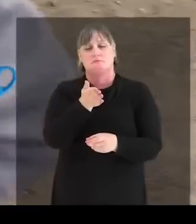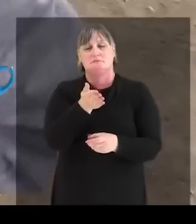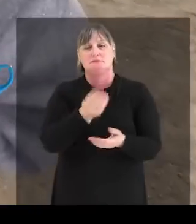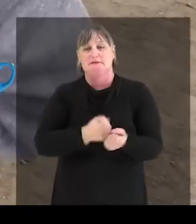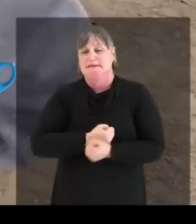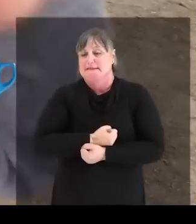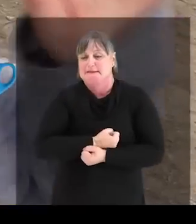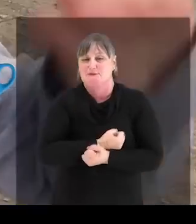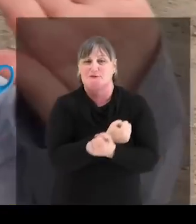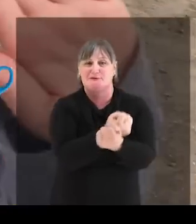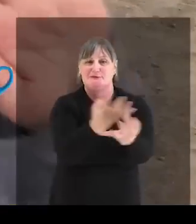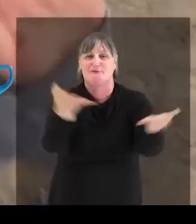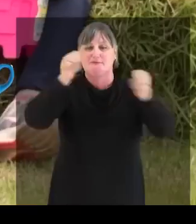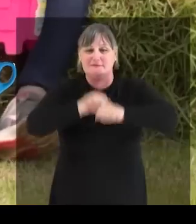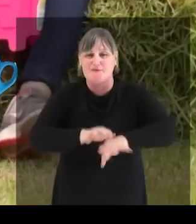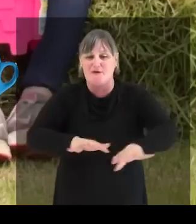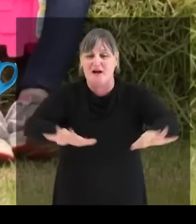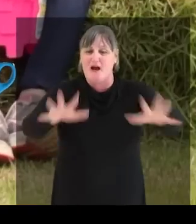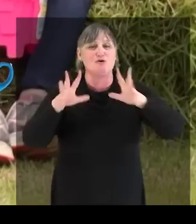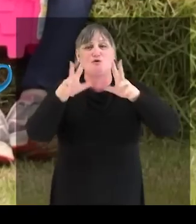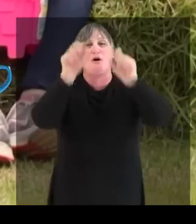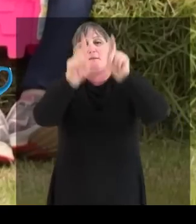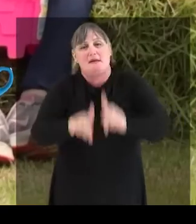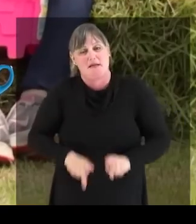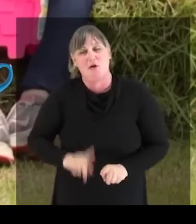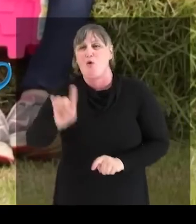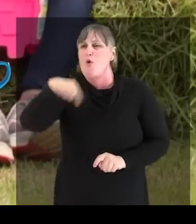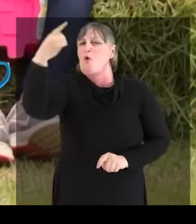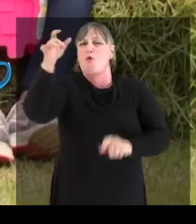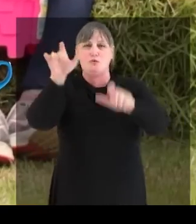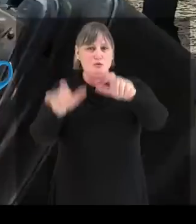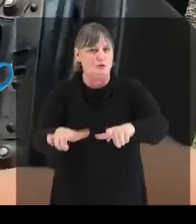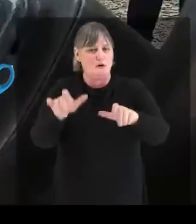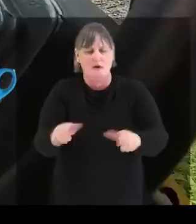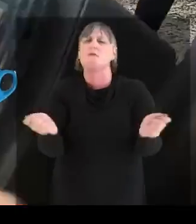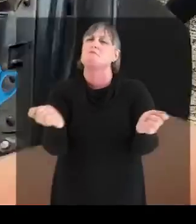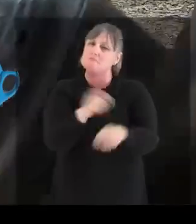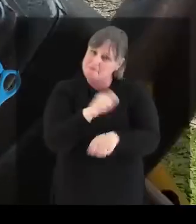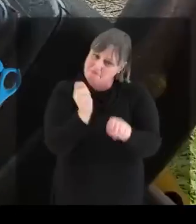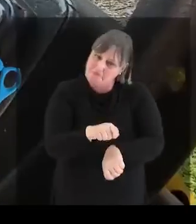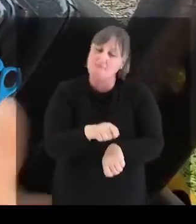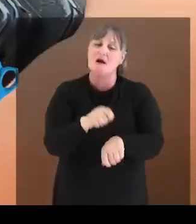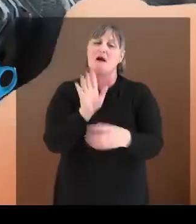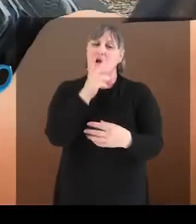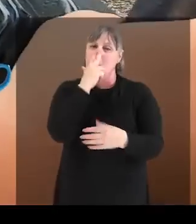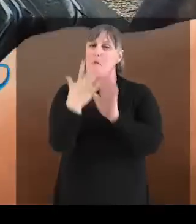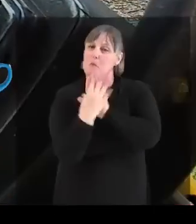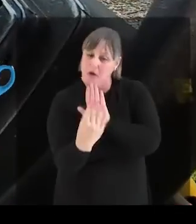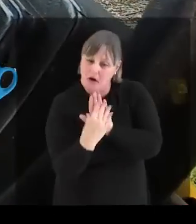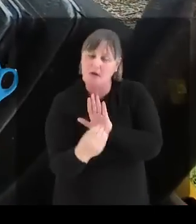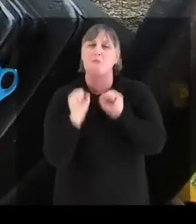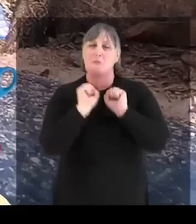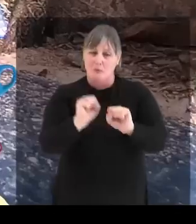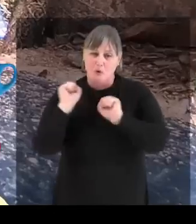E contagiar a todos aqueles daqui para frente, que a gente possa levar para outros lugares, o quanto isso é possível, o quanto isso